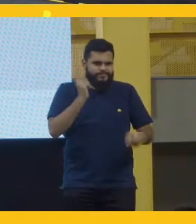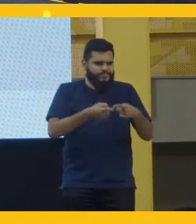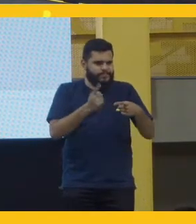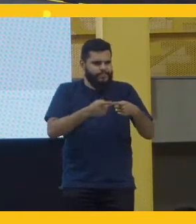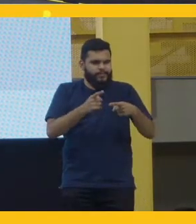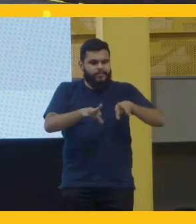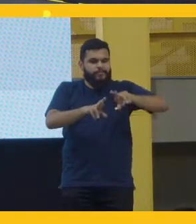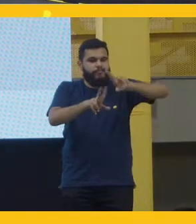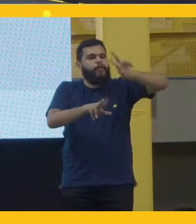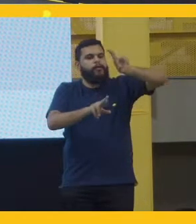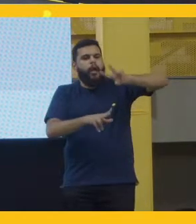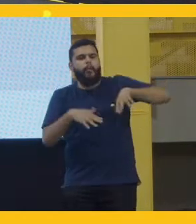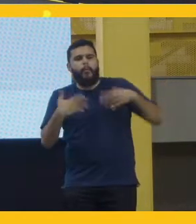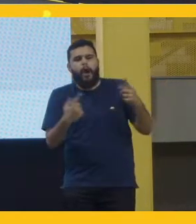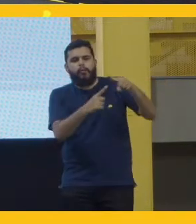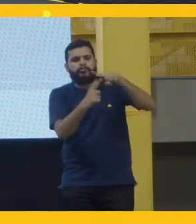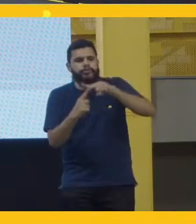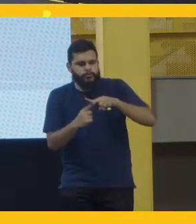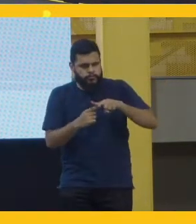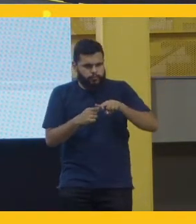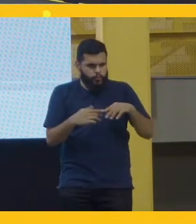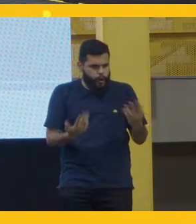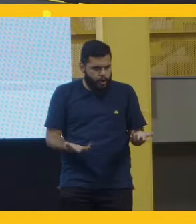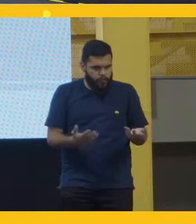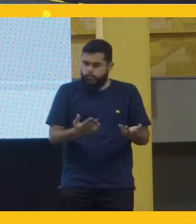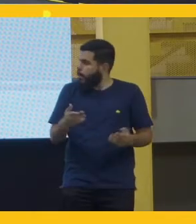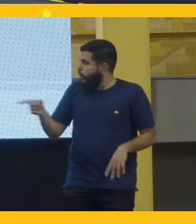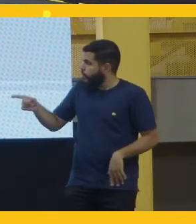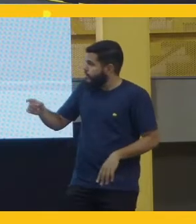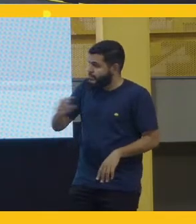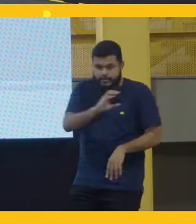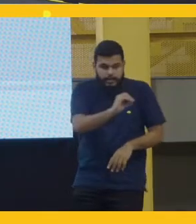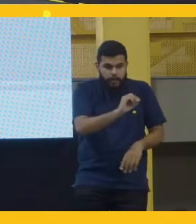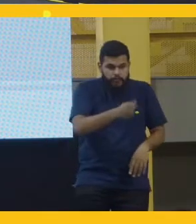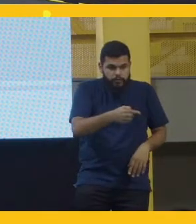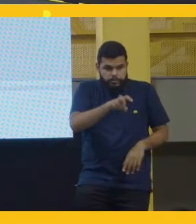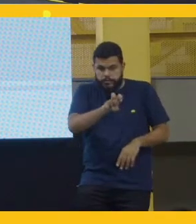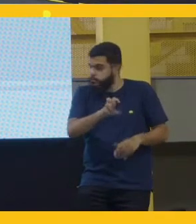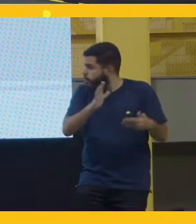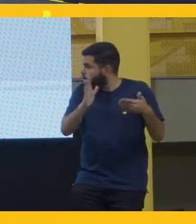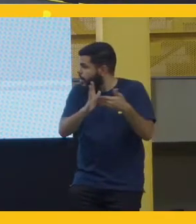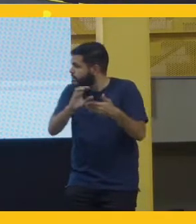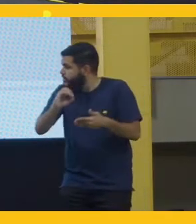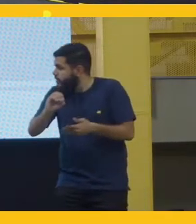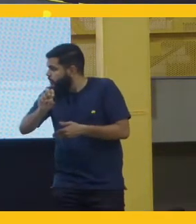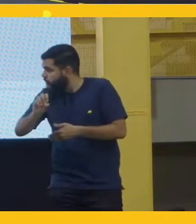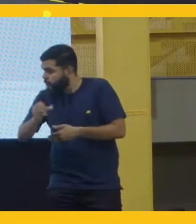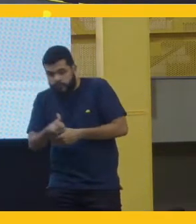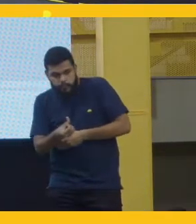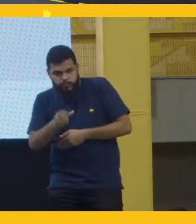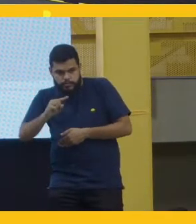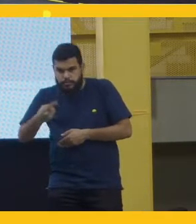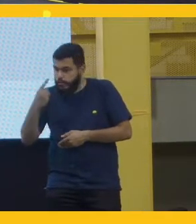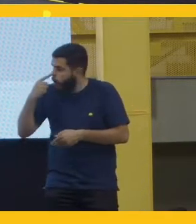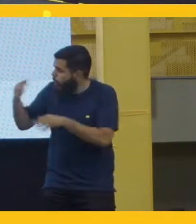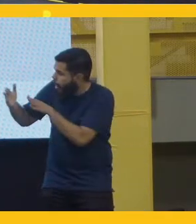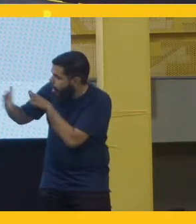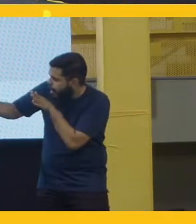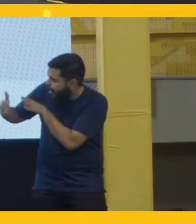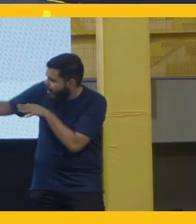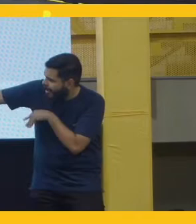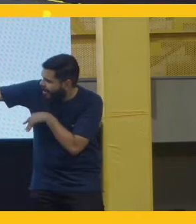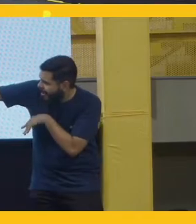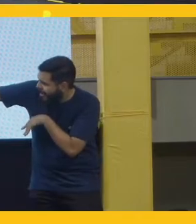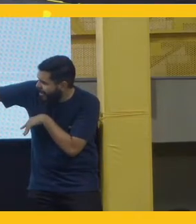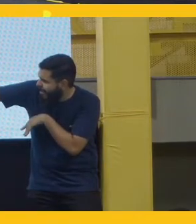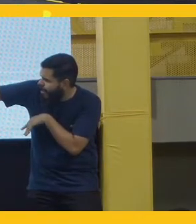Entendeu? Agora vamos ver aqui, de 0,5 até 0,6 do comprimento de onda. Nessa faixa, eu estou vendo